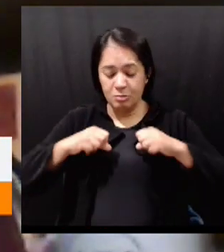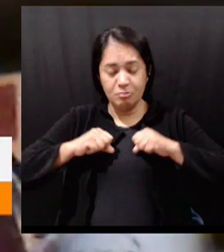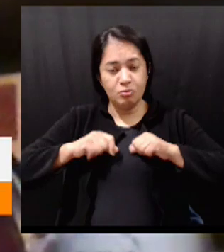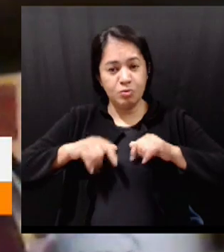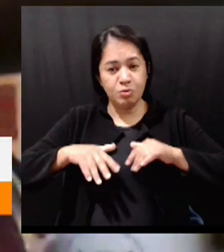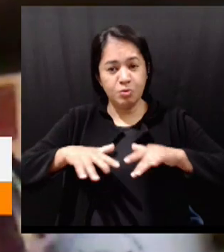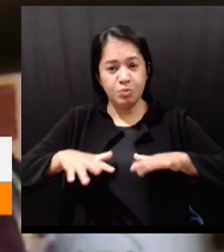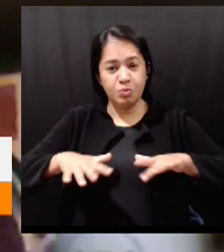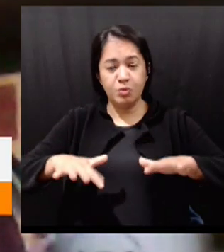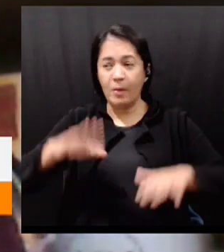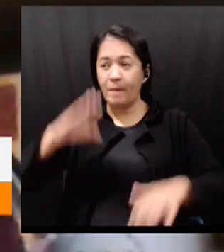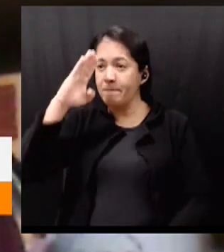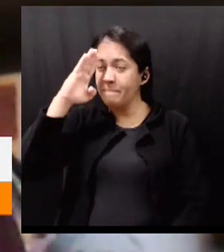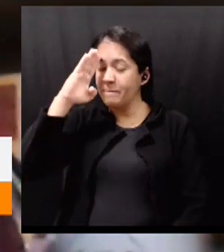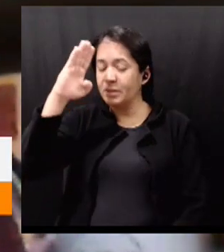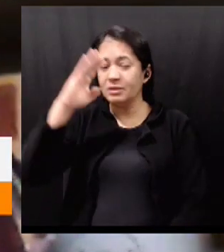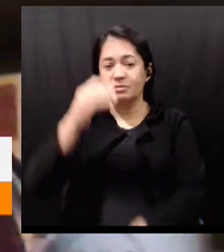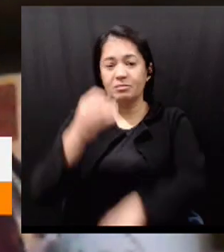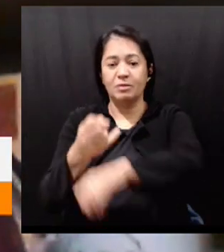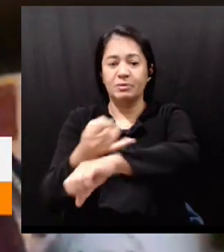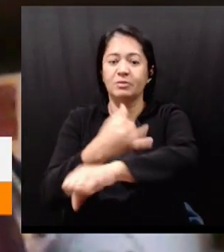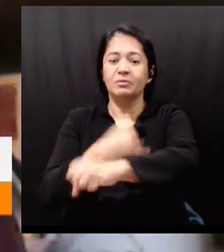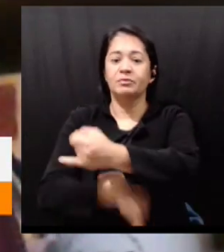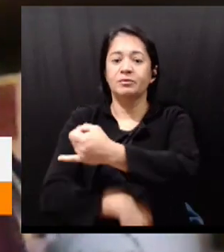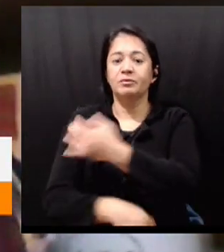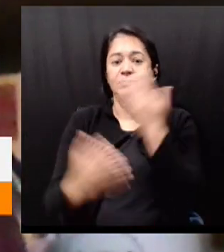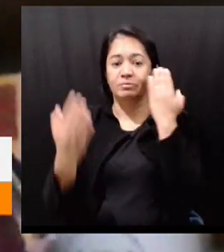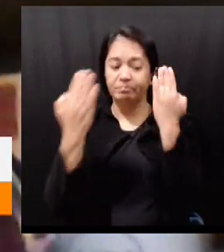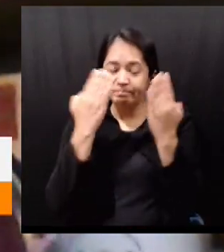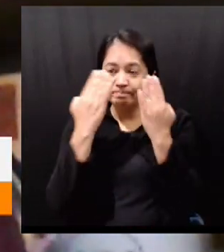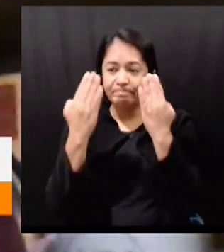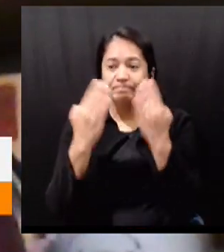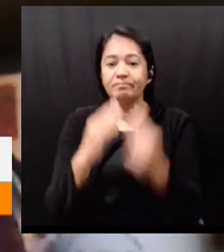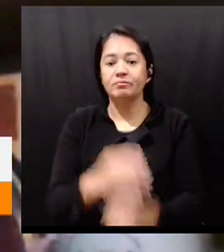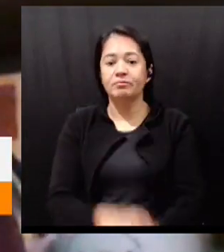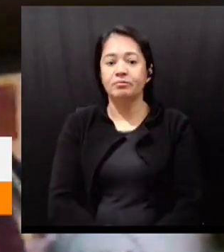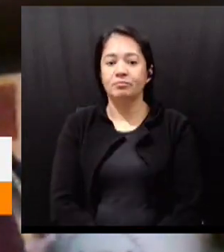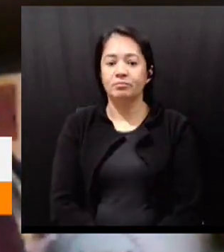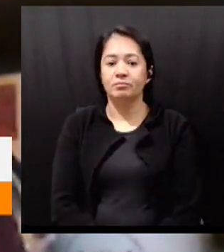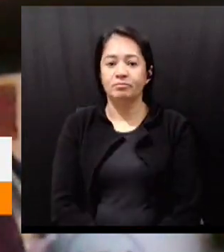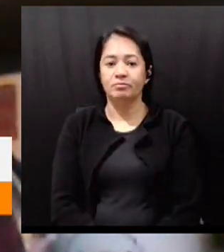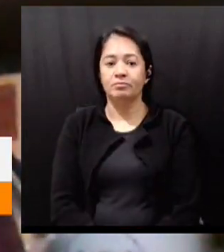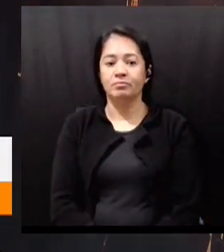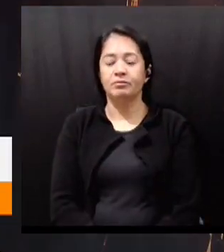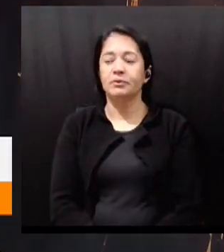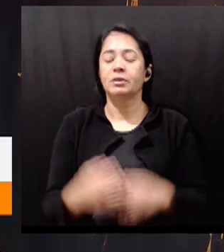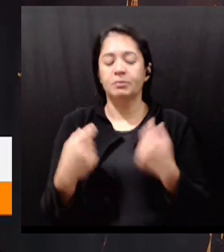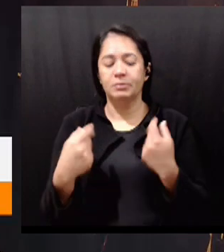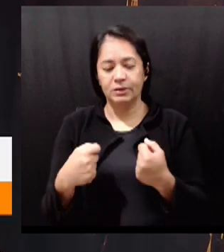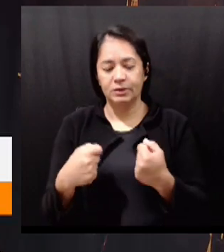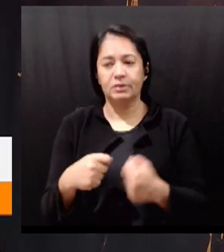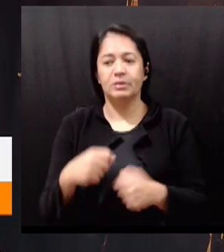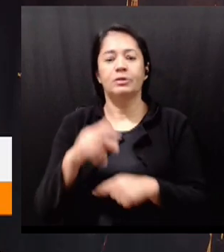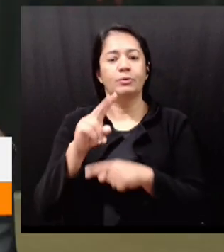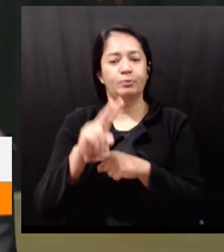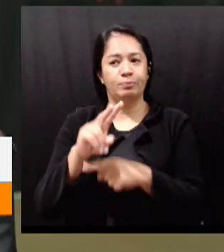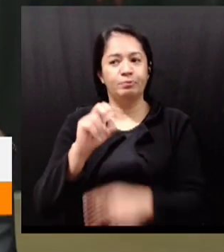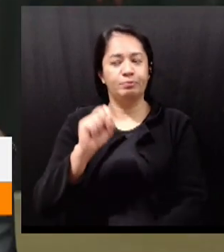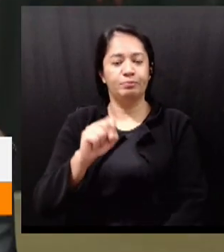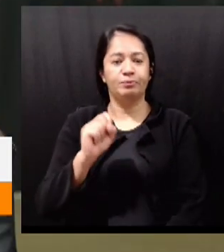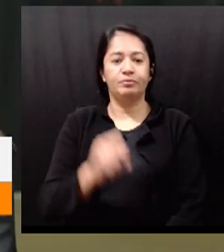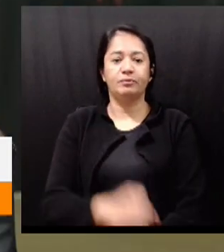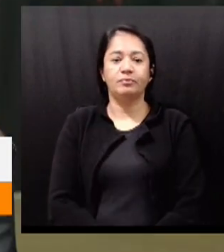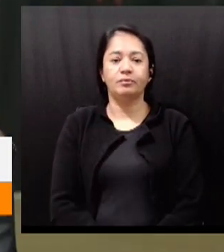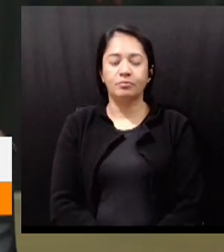principalmente a emocional psicológica, né? Então é Exatamente. necessário esse cuidado. É isso mesmo, é